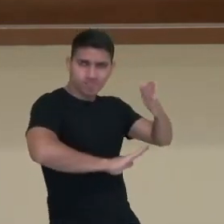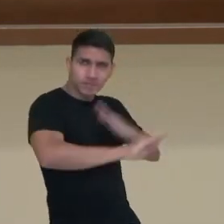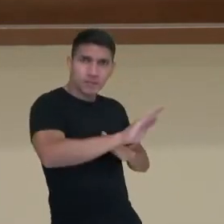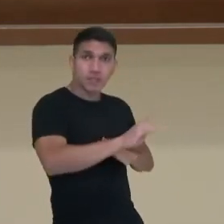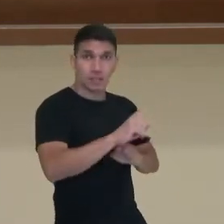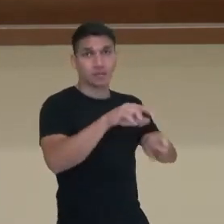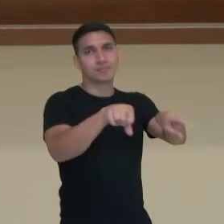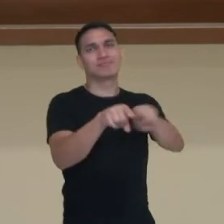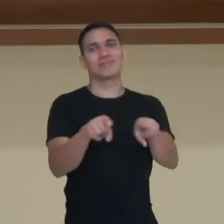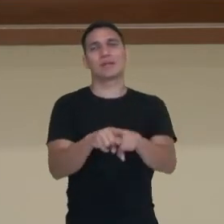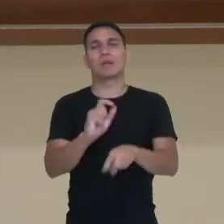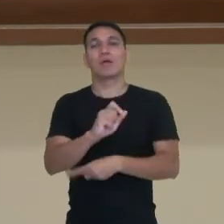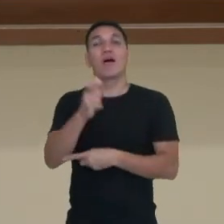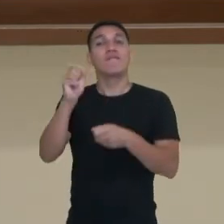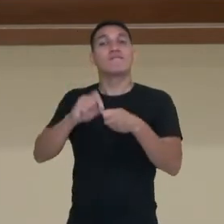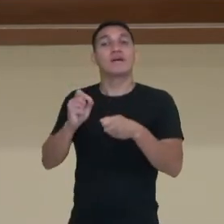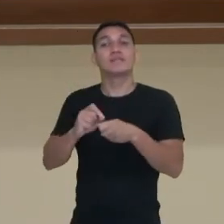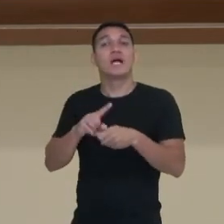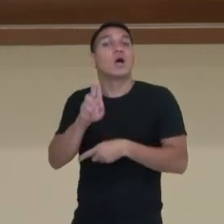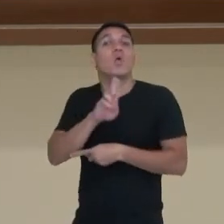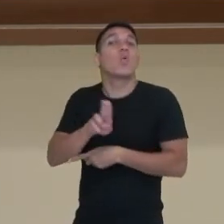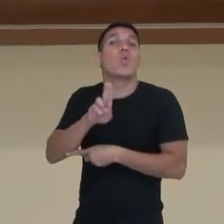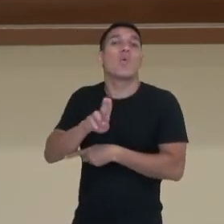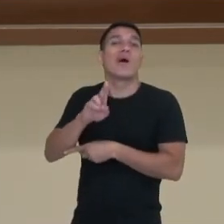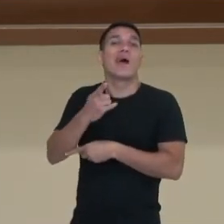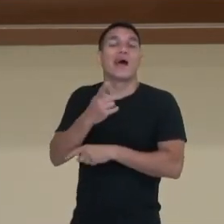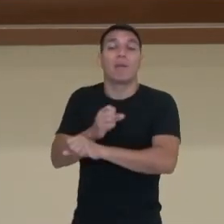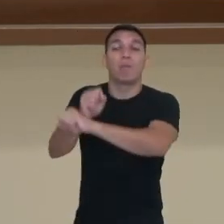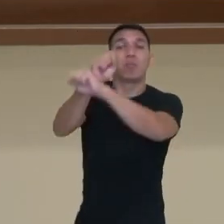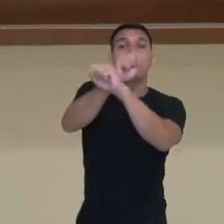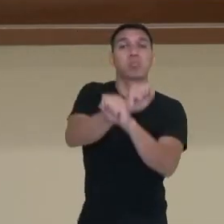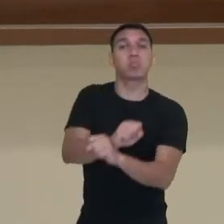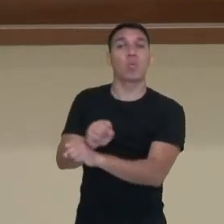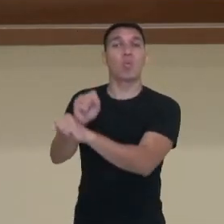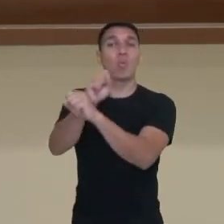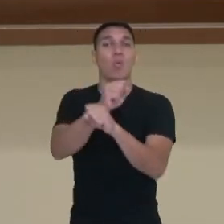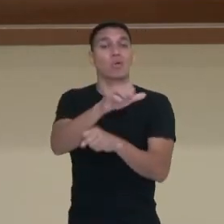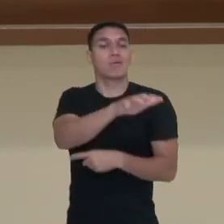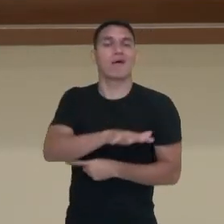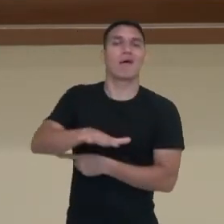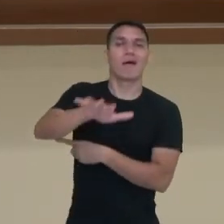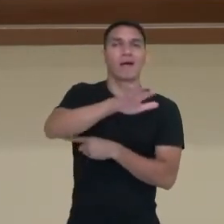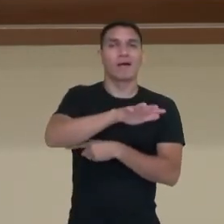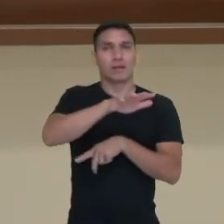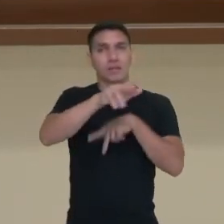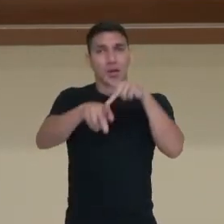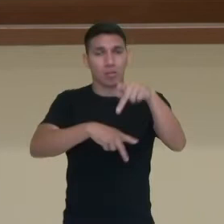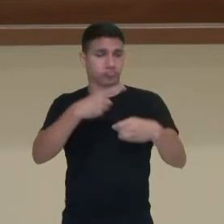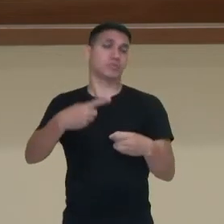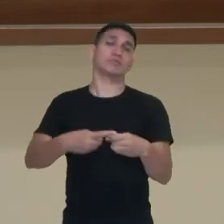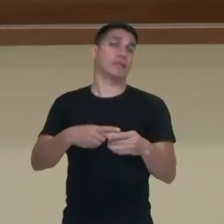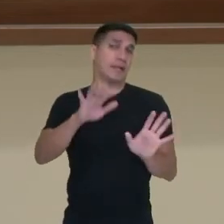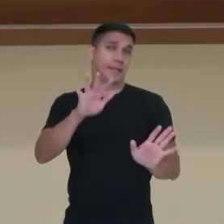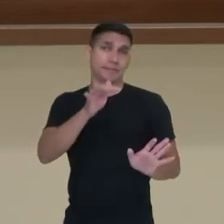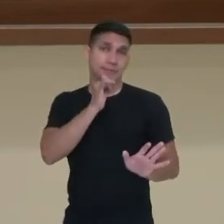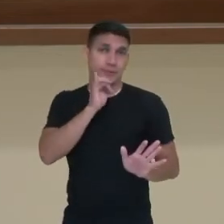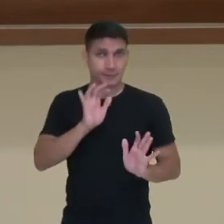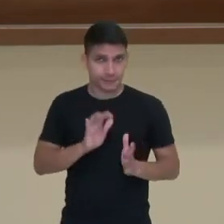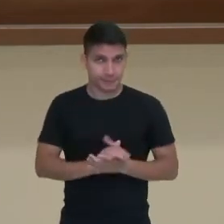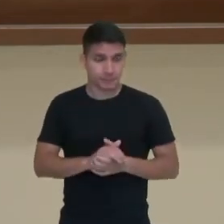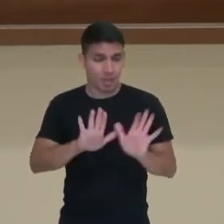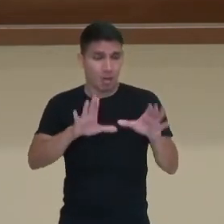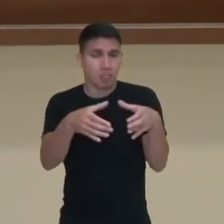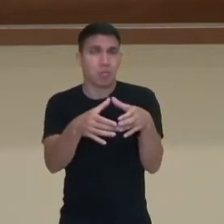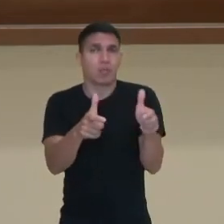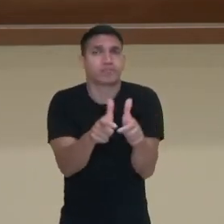tá? E também para ele usar aquilo como defesa da sua cidade, vamos dizer assim, da sua vila,